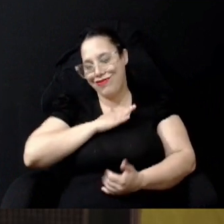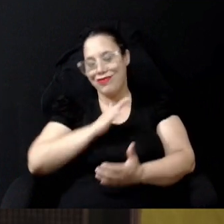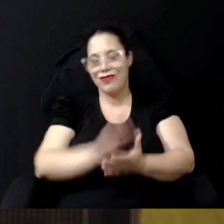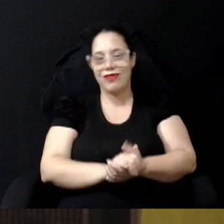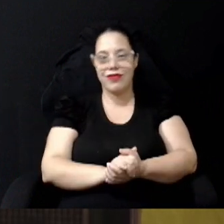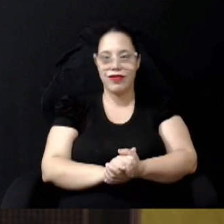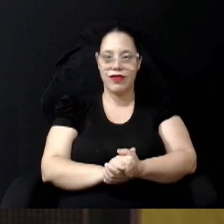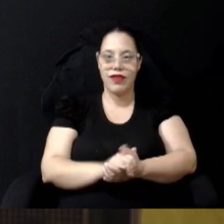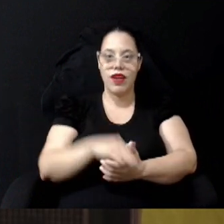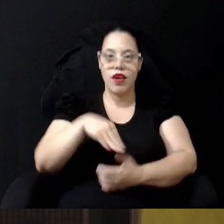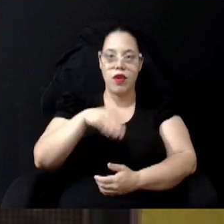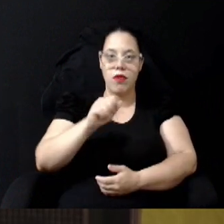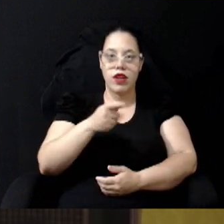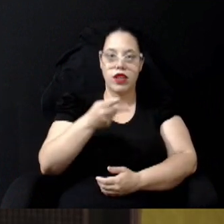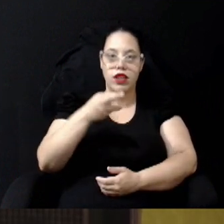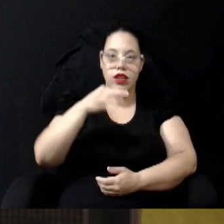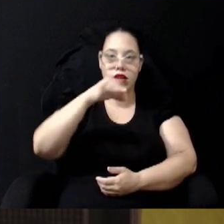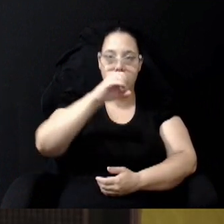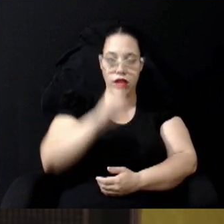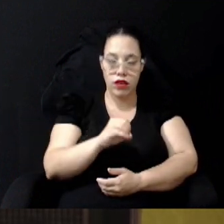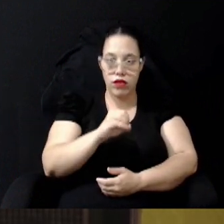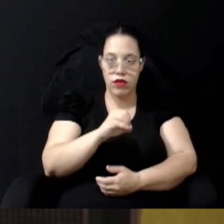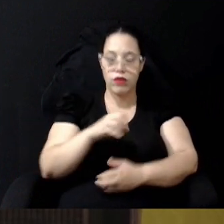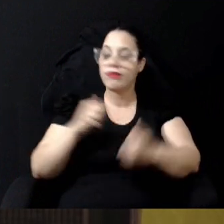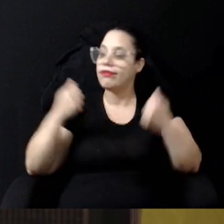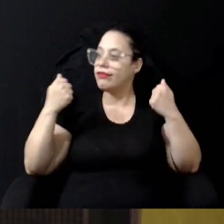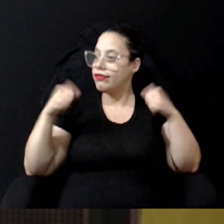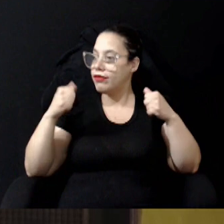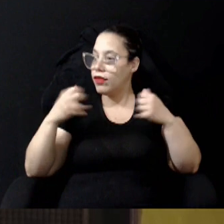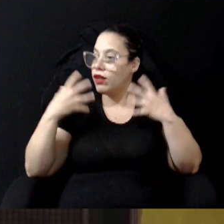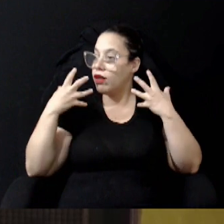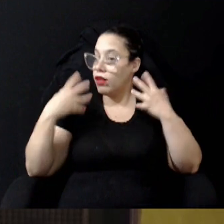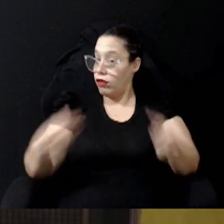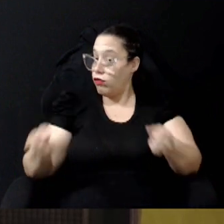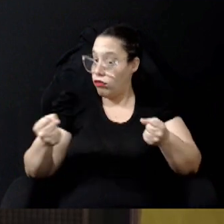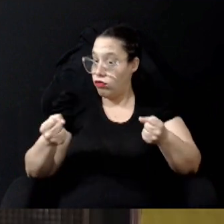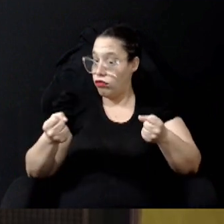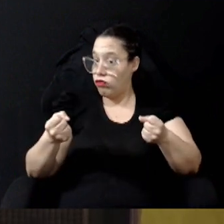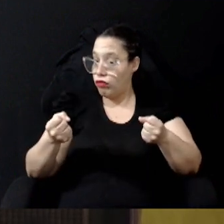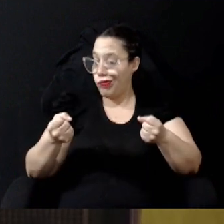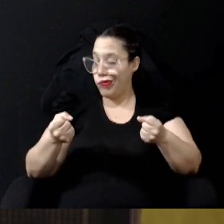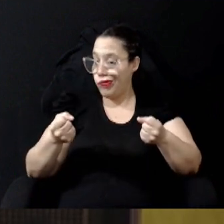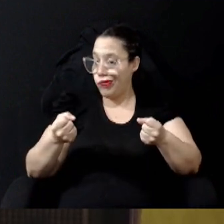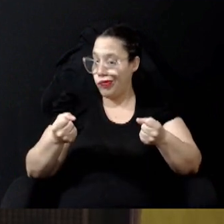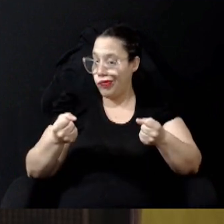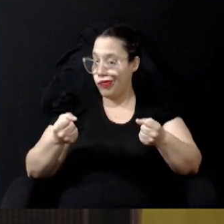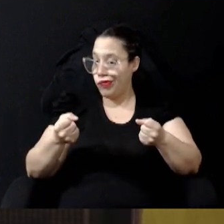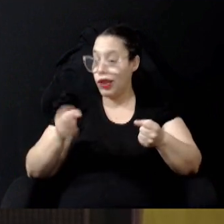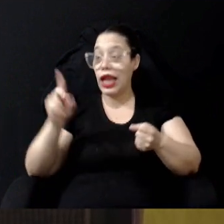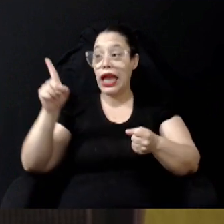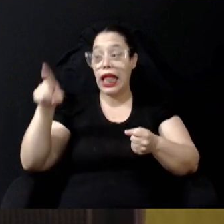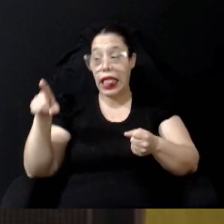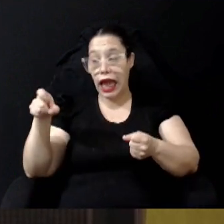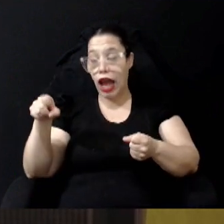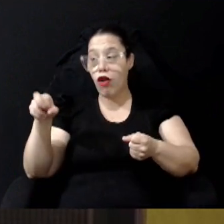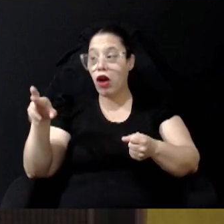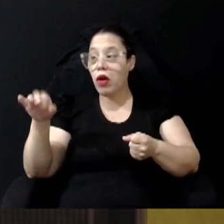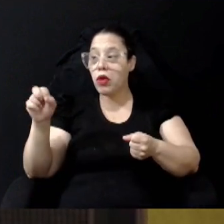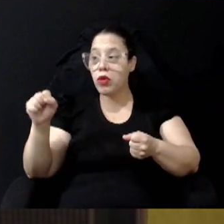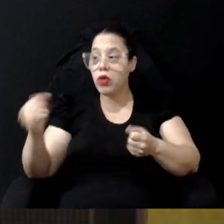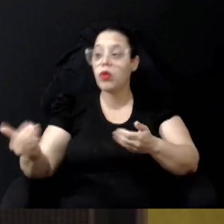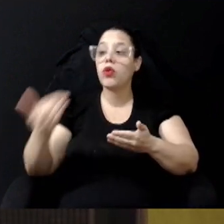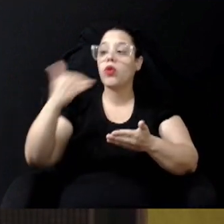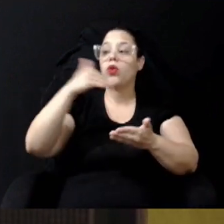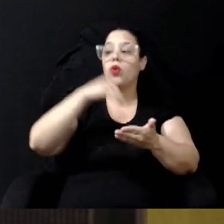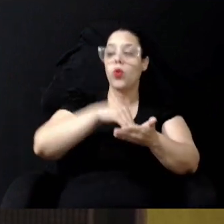Machadinho, que nós precisamos resgatar o funcionamento, seu Valdir? Trazendo a condição